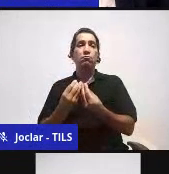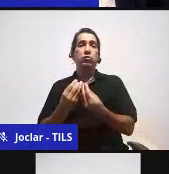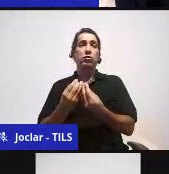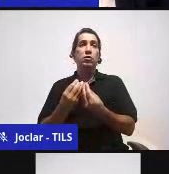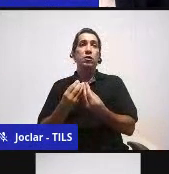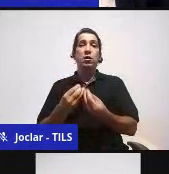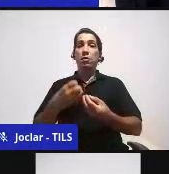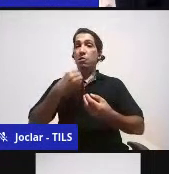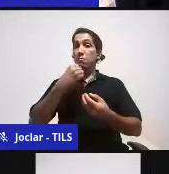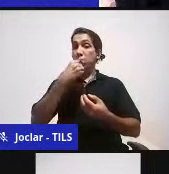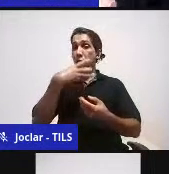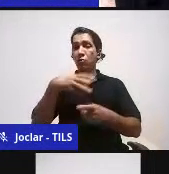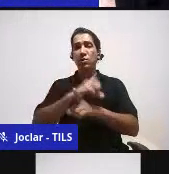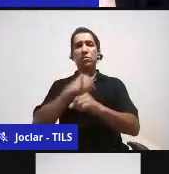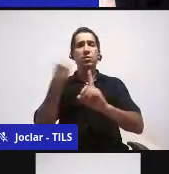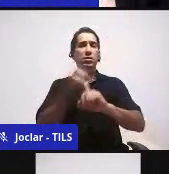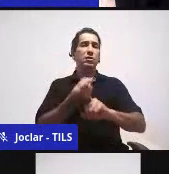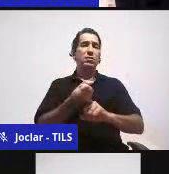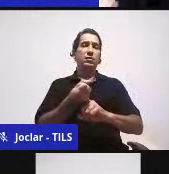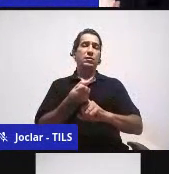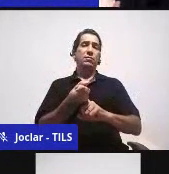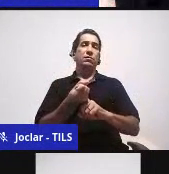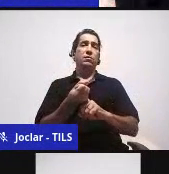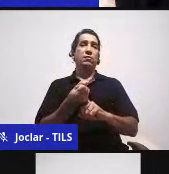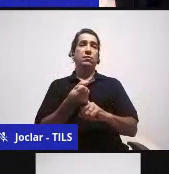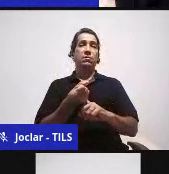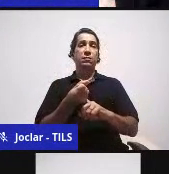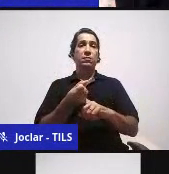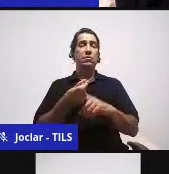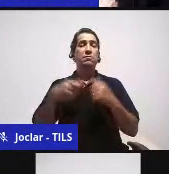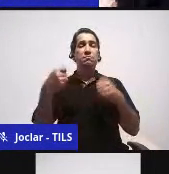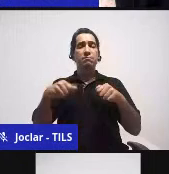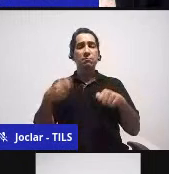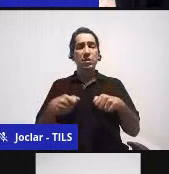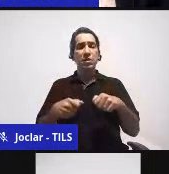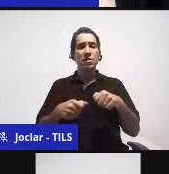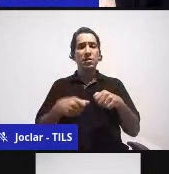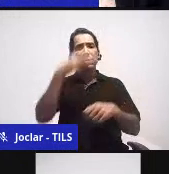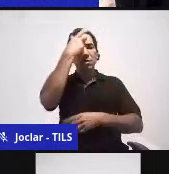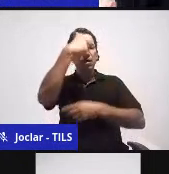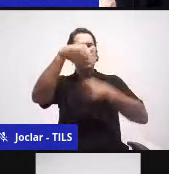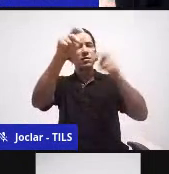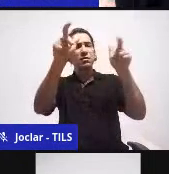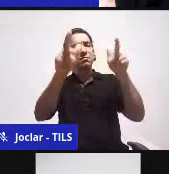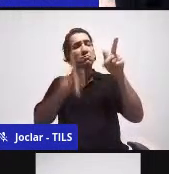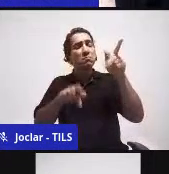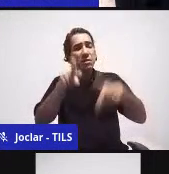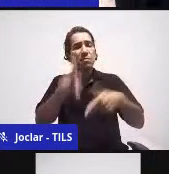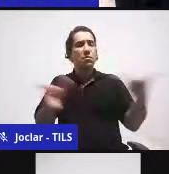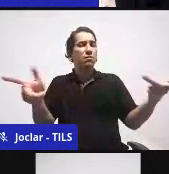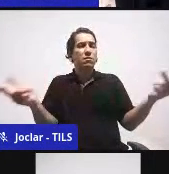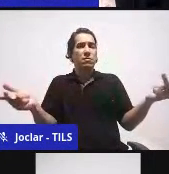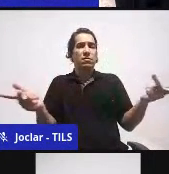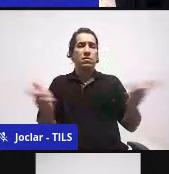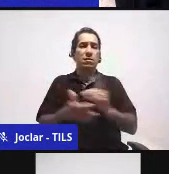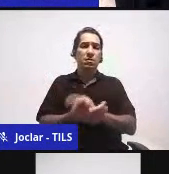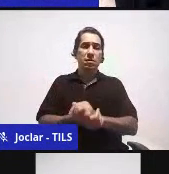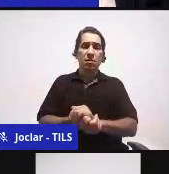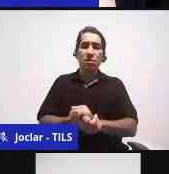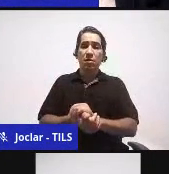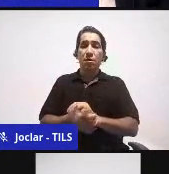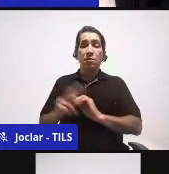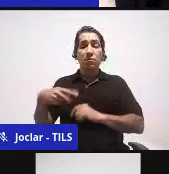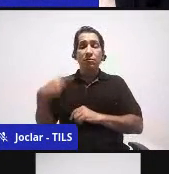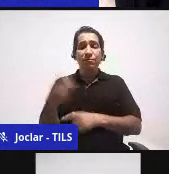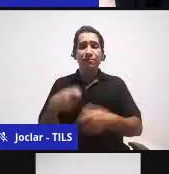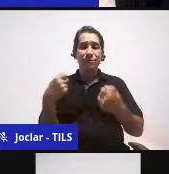que é um caminho enorme, é uma avenida enorme para a evolução enquanto sociedade, desde que a gente tenha lideranças